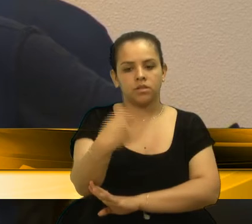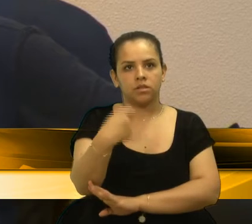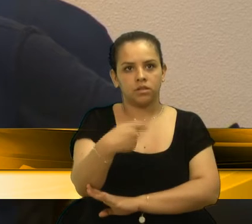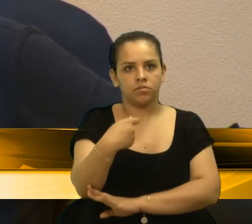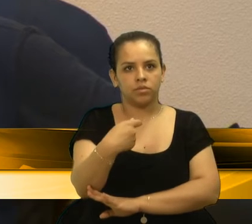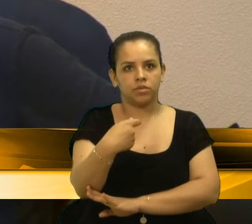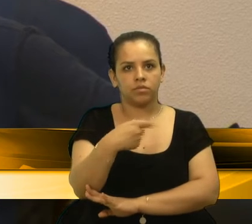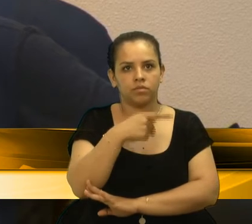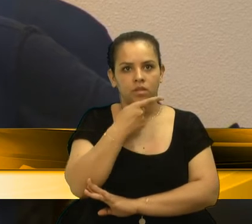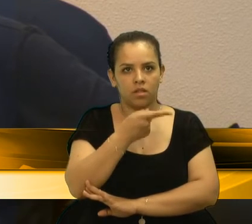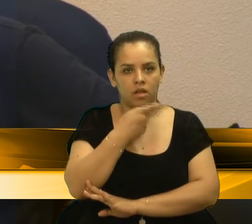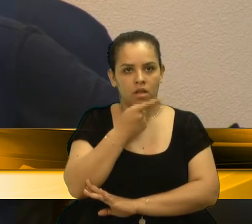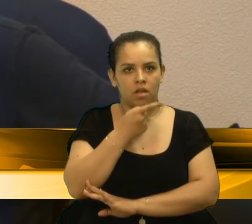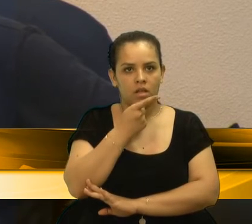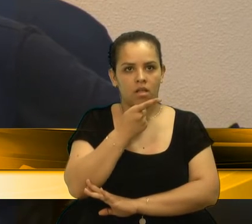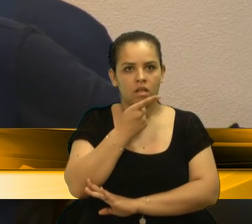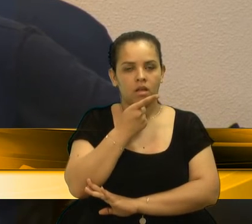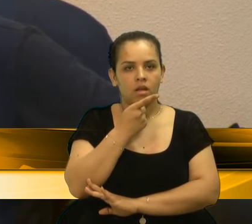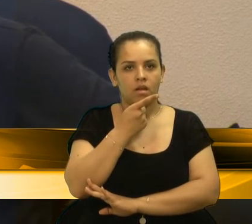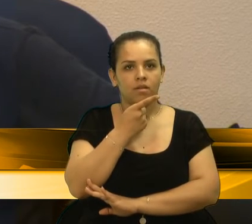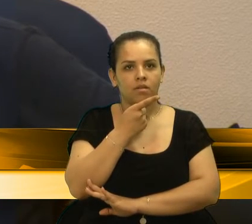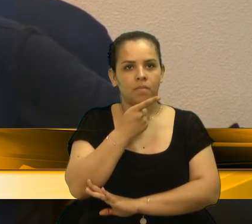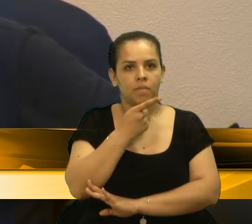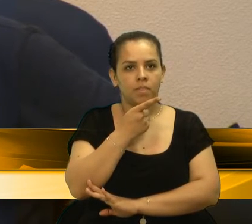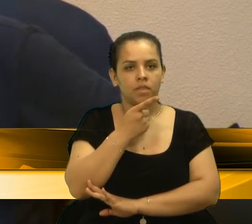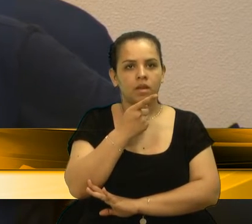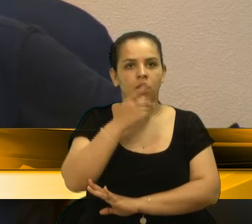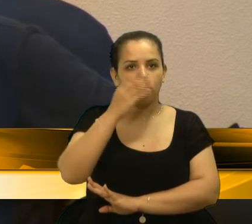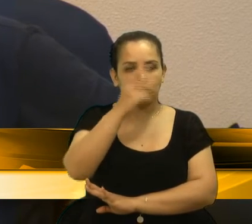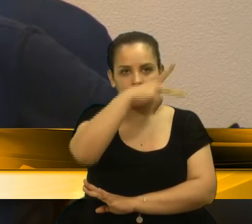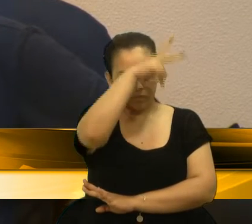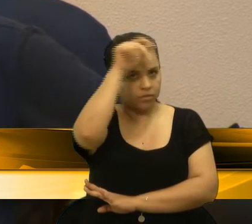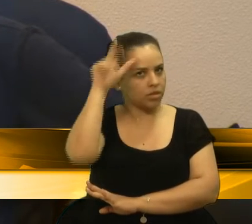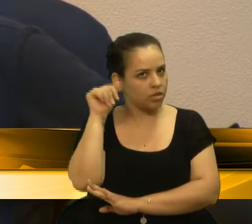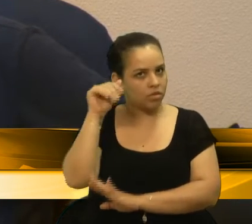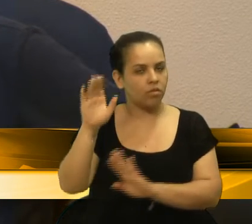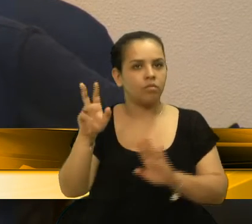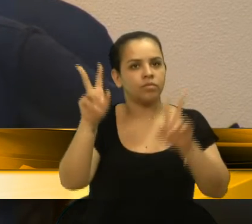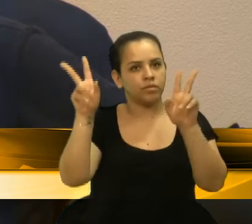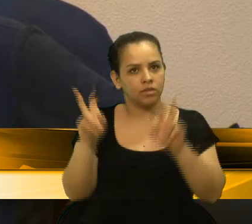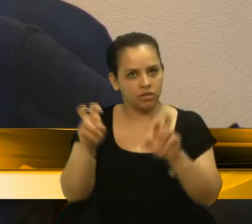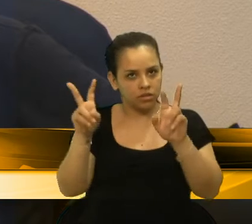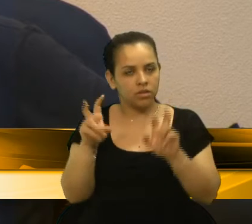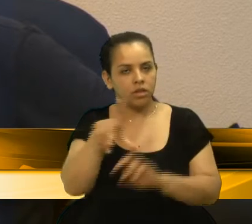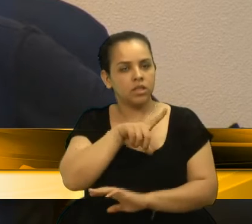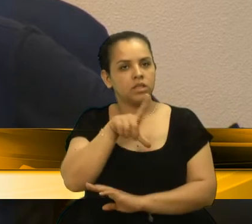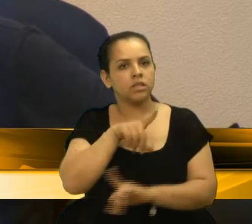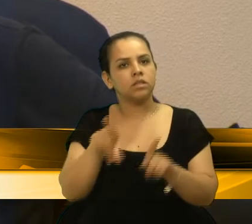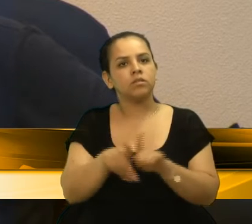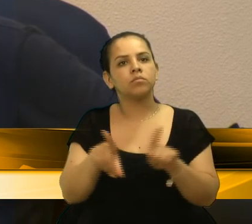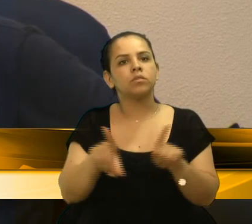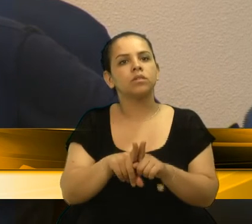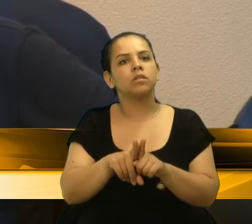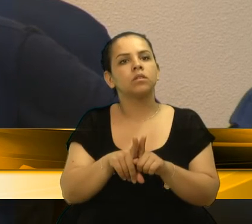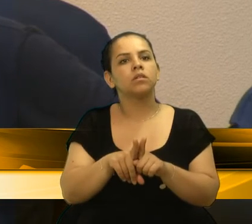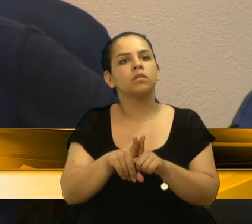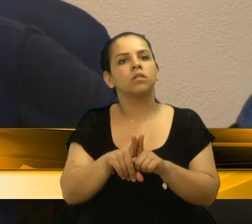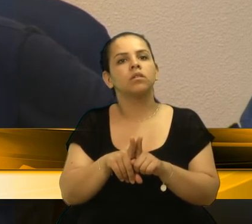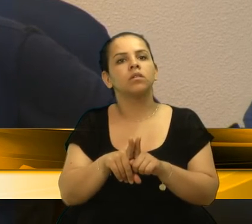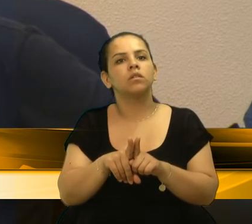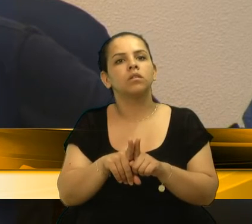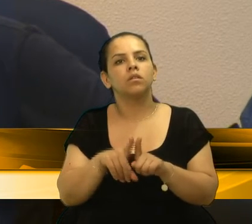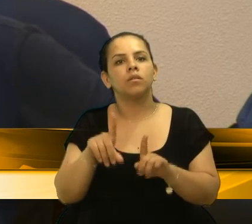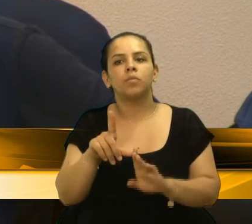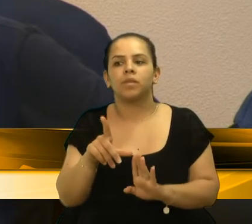para o depoimento do denunciado e inquirição das testemunhas, fecha aspas. E considerando a necessidade de garantir ao denunciado a autodefesa por meio de